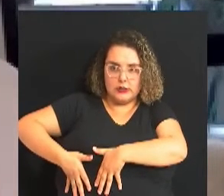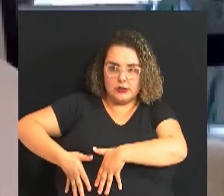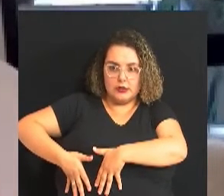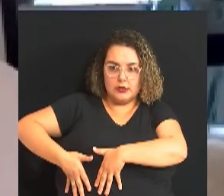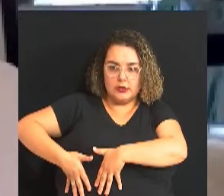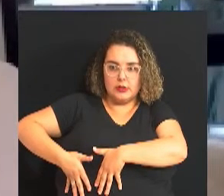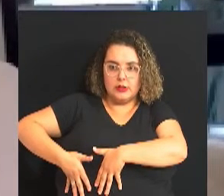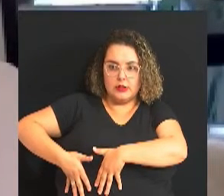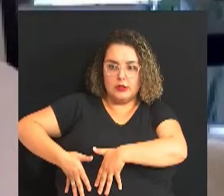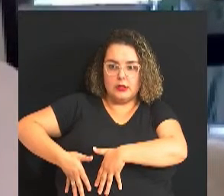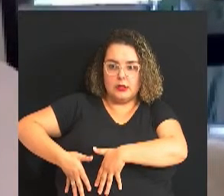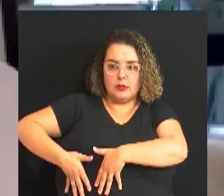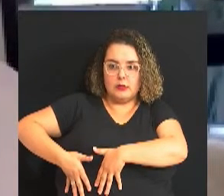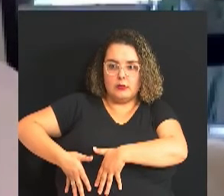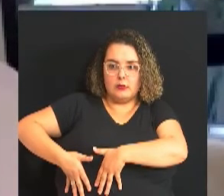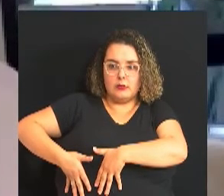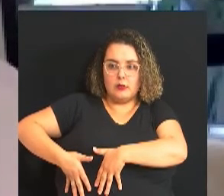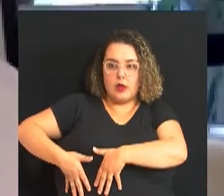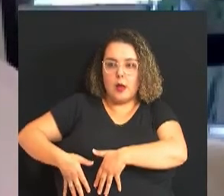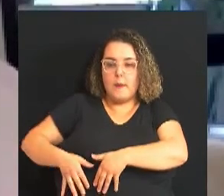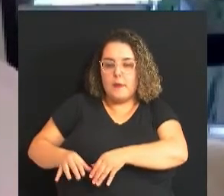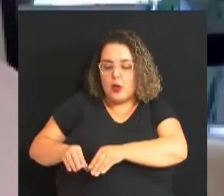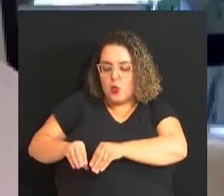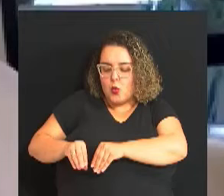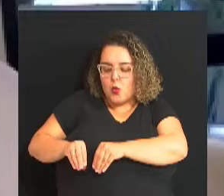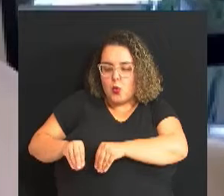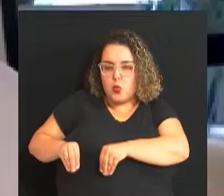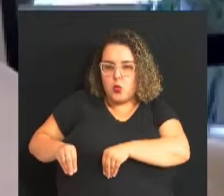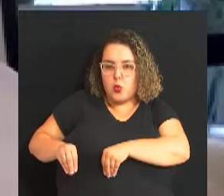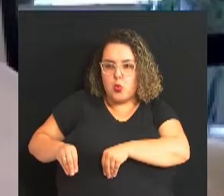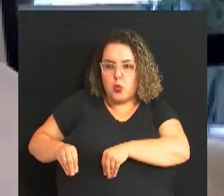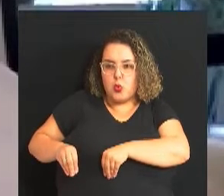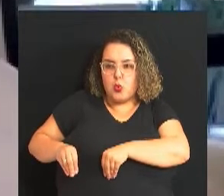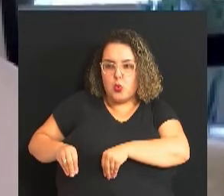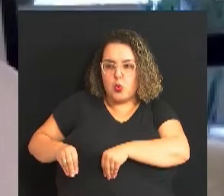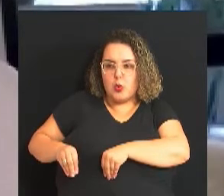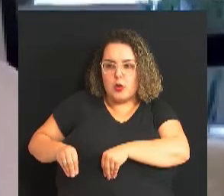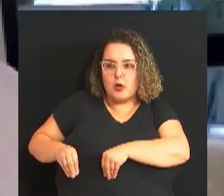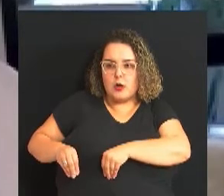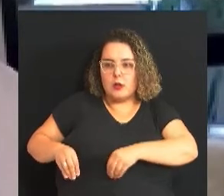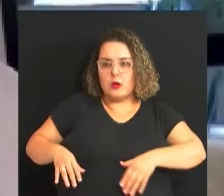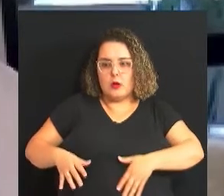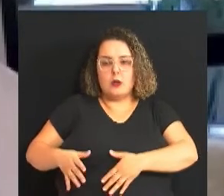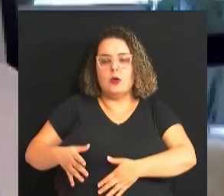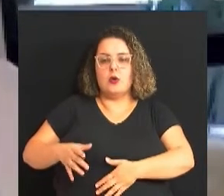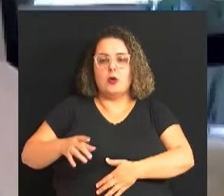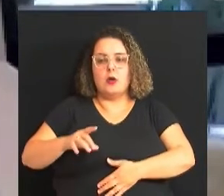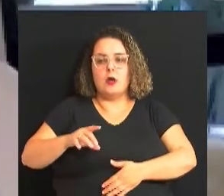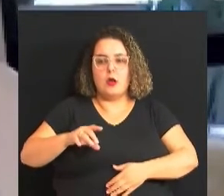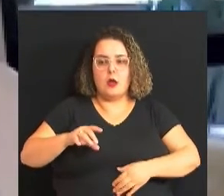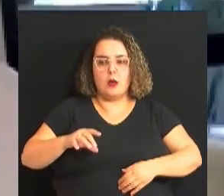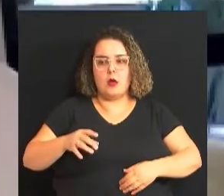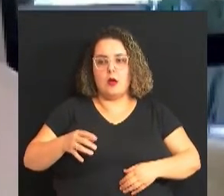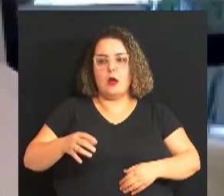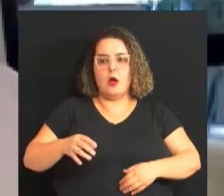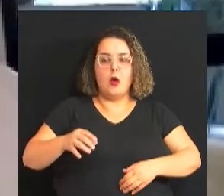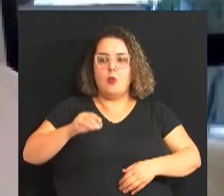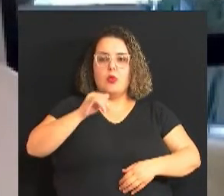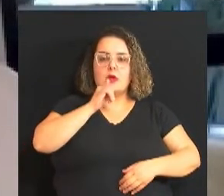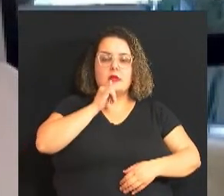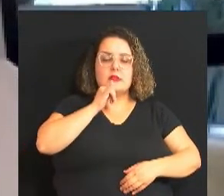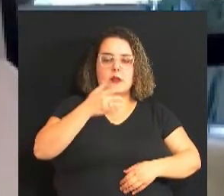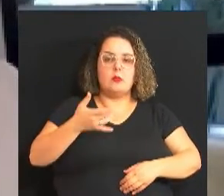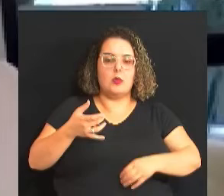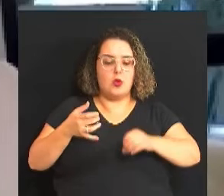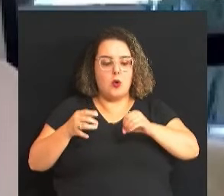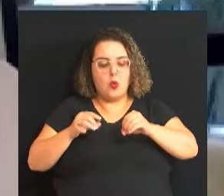bolsa fica assim, bem justa à saída do intestino, sabe? Não é que a saída do intestino é assim e a bolsa é largona. Não, não